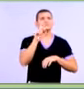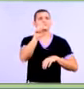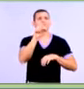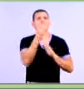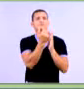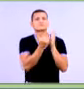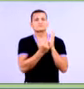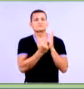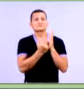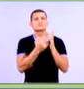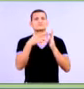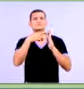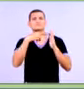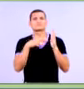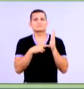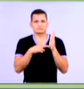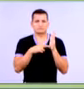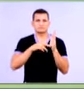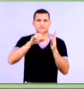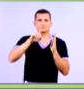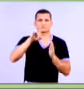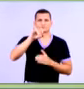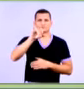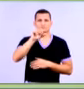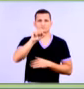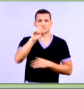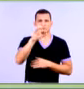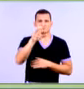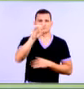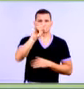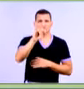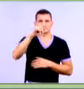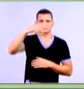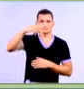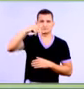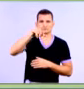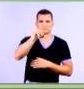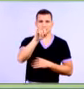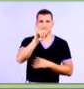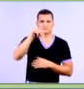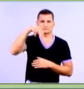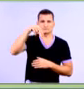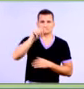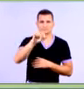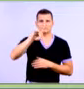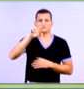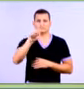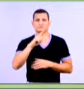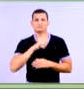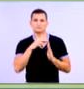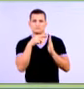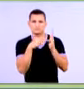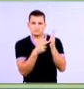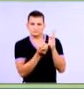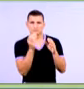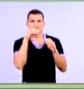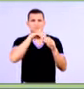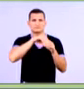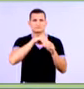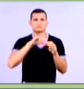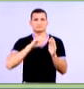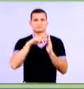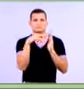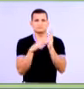lista disciplinada? Quando eu tenho regra para inserir e quando eu tenho regra para remover, eu digo que ela é uma